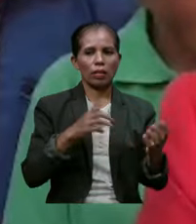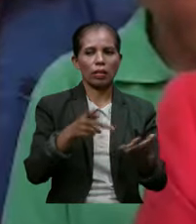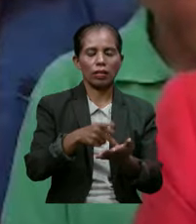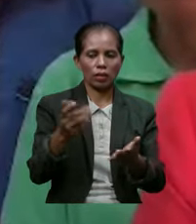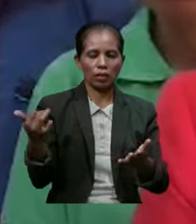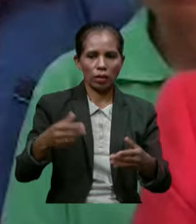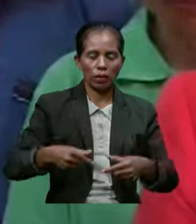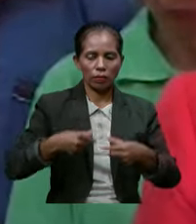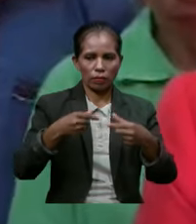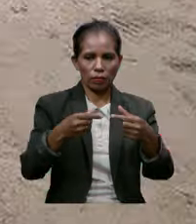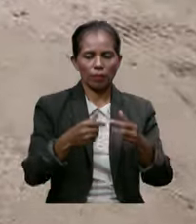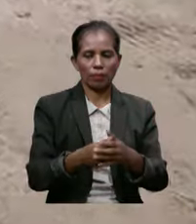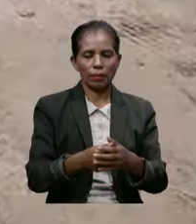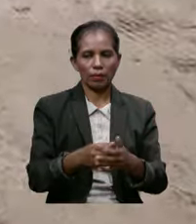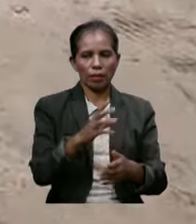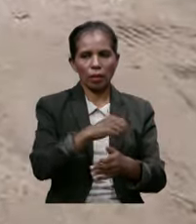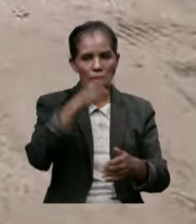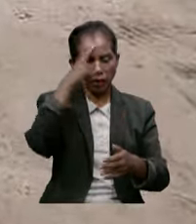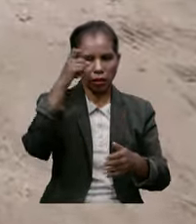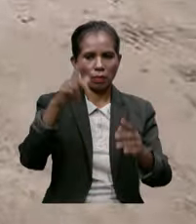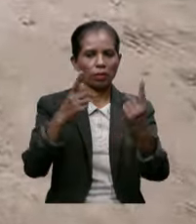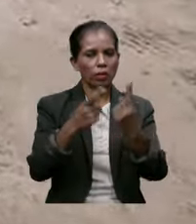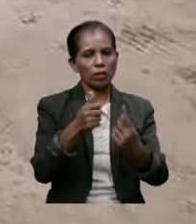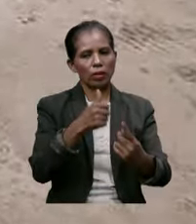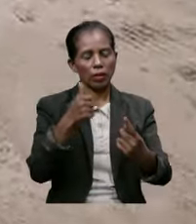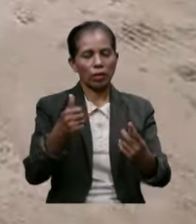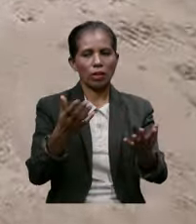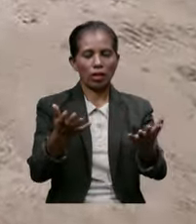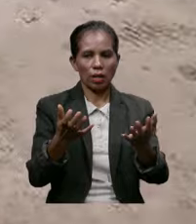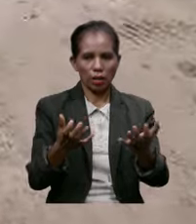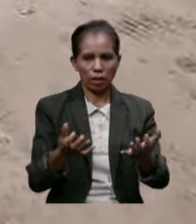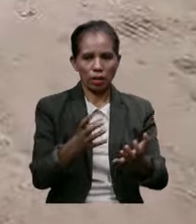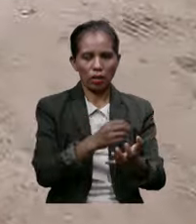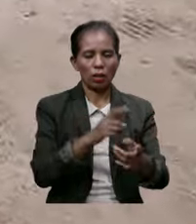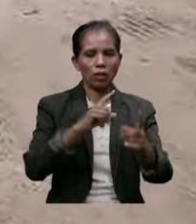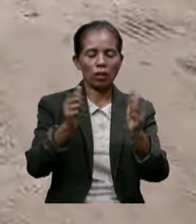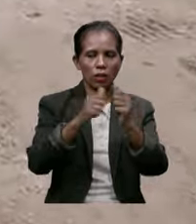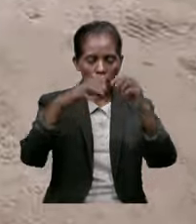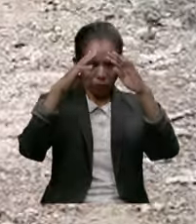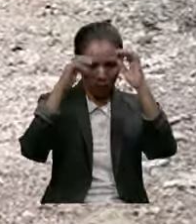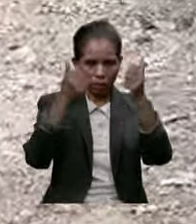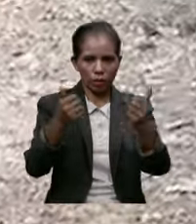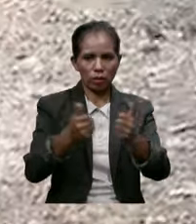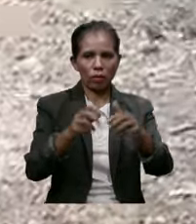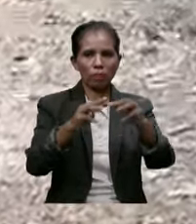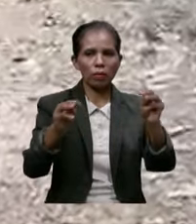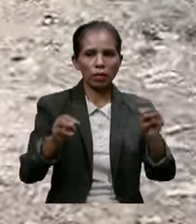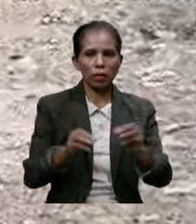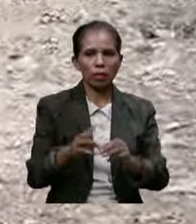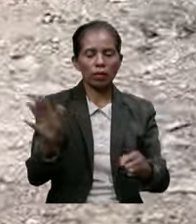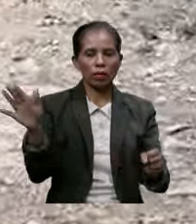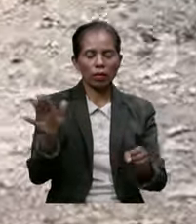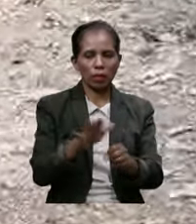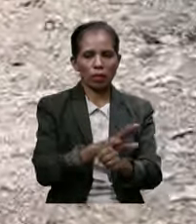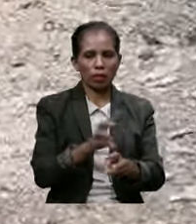oferece. Situação de acontece também a empresa Balo, nebeu a iniciativa, colhe o presidente e autoridade município, onde taca a